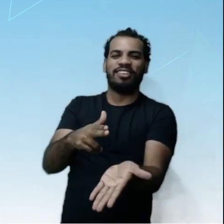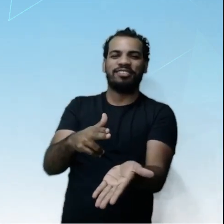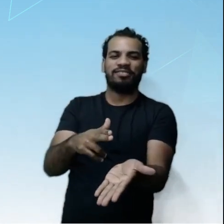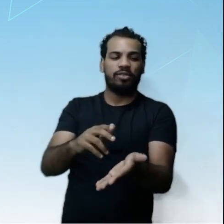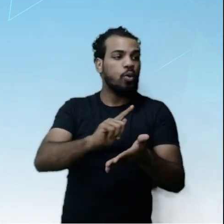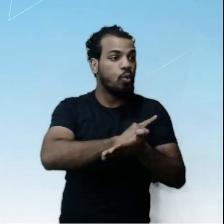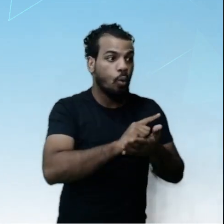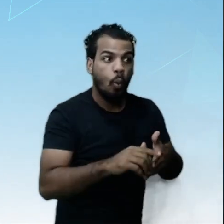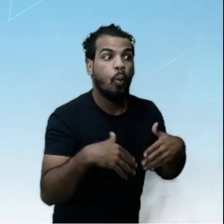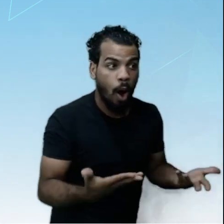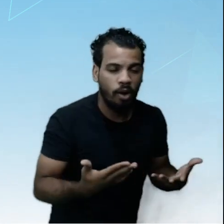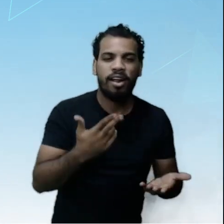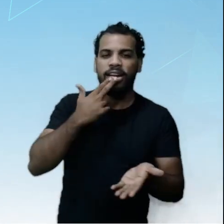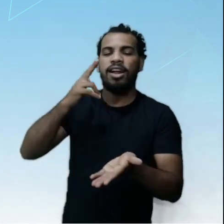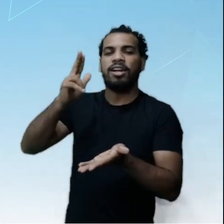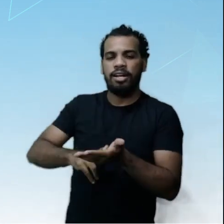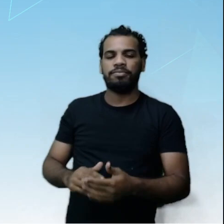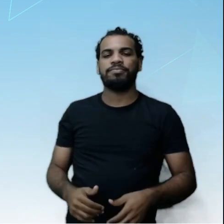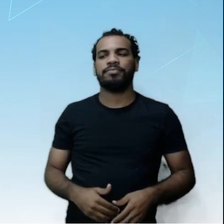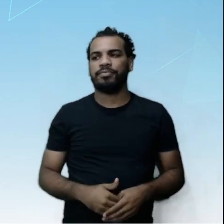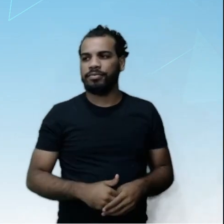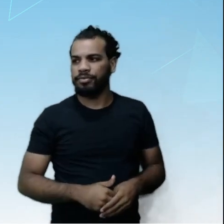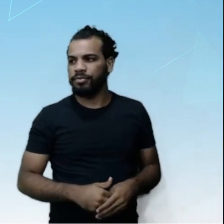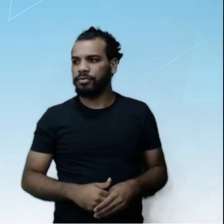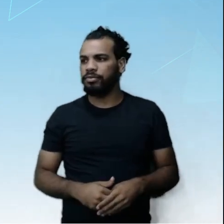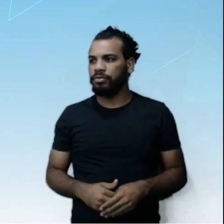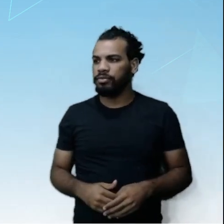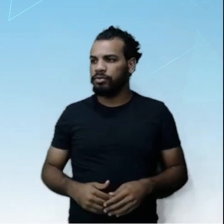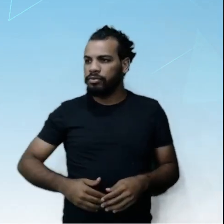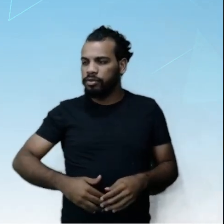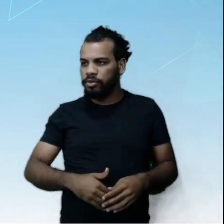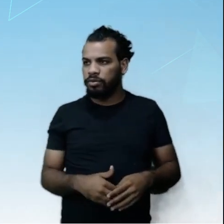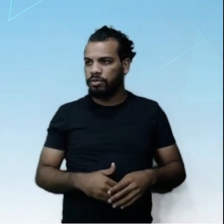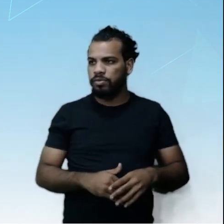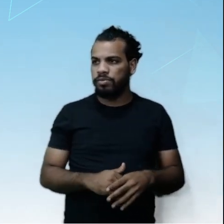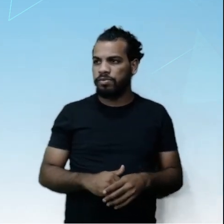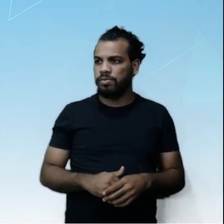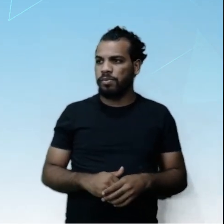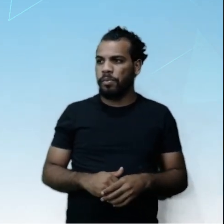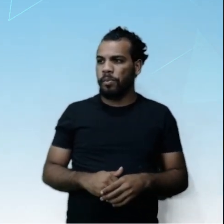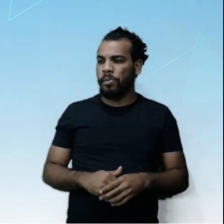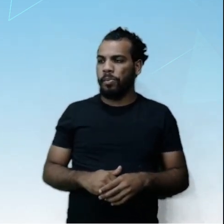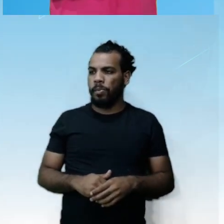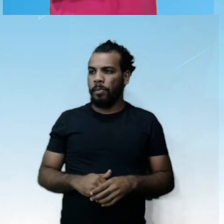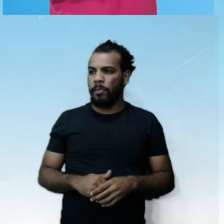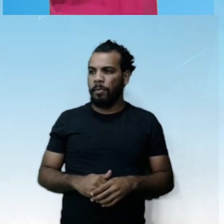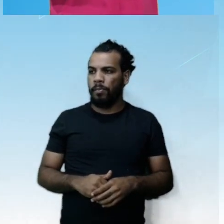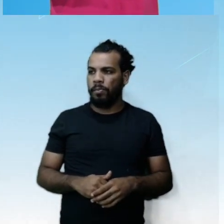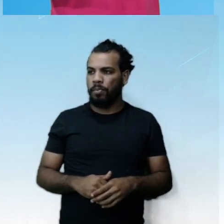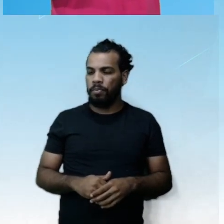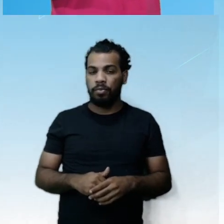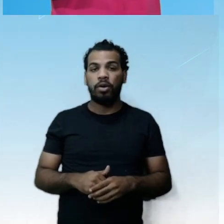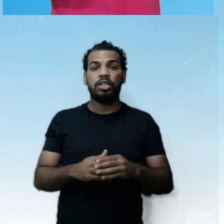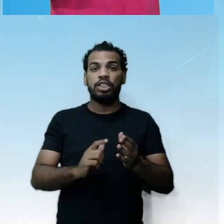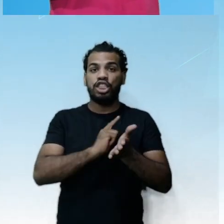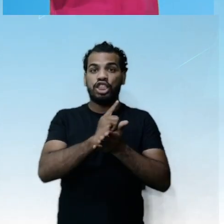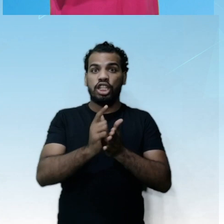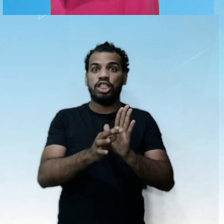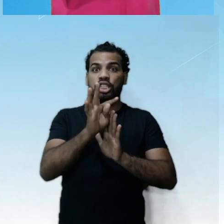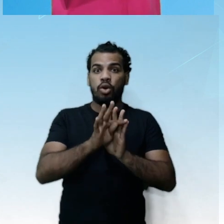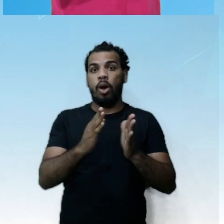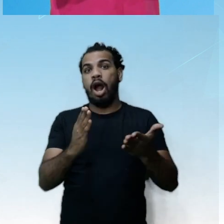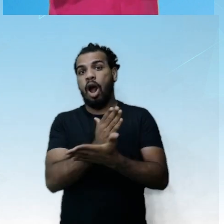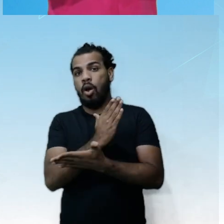a sua estrutura. E acompanhe, olhem aí na tela, alguns, isso aí são alguns gêneros textuais.